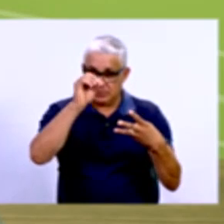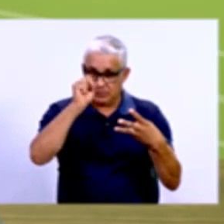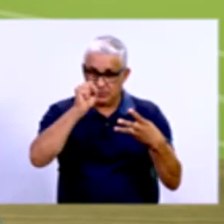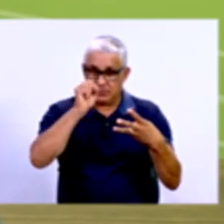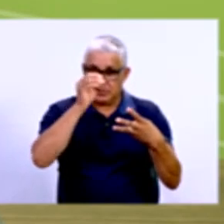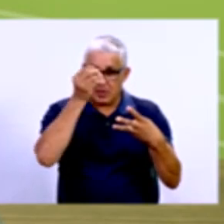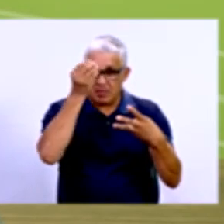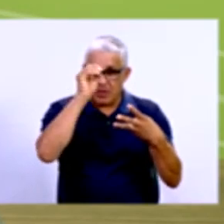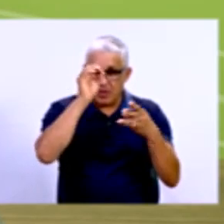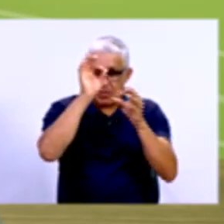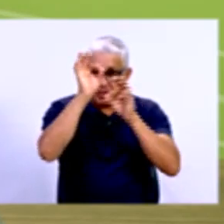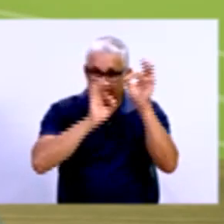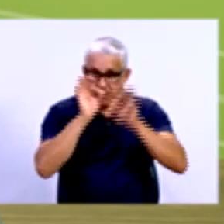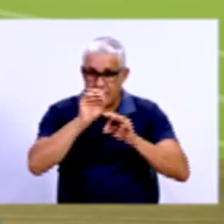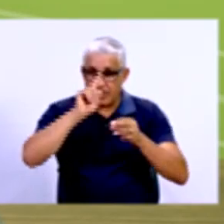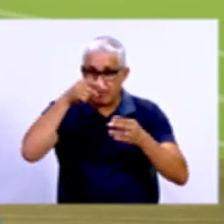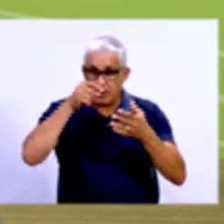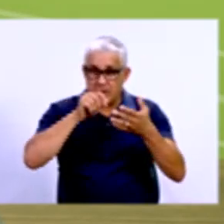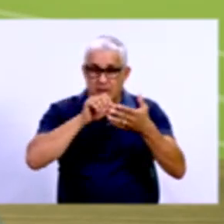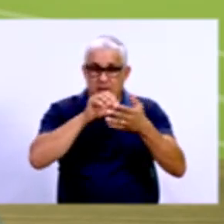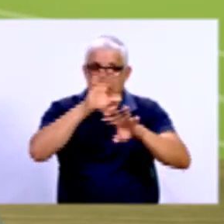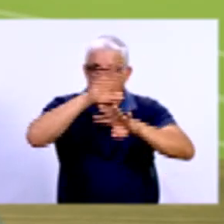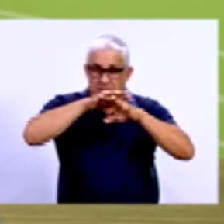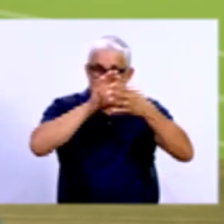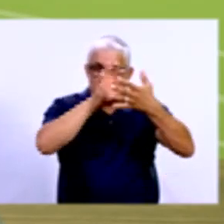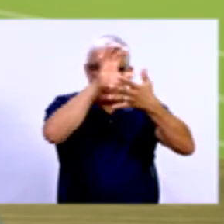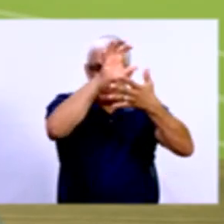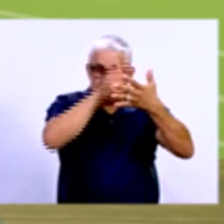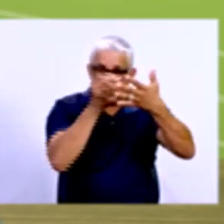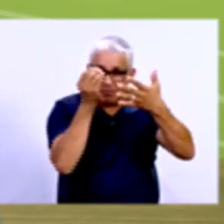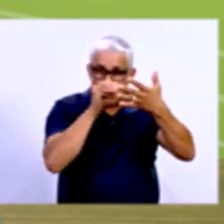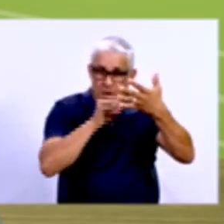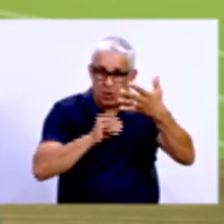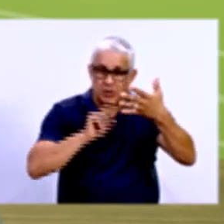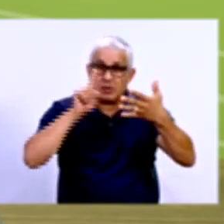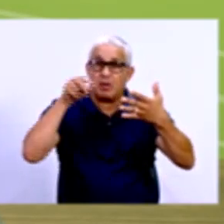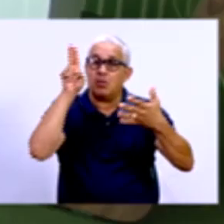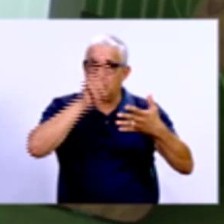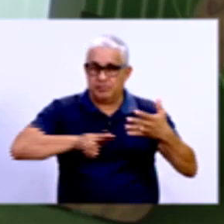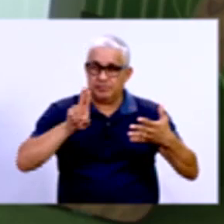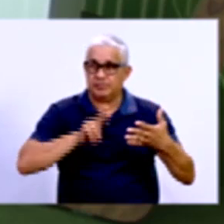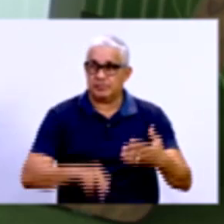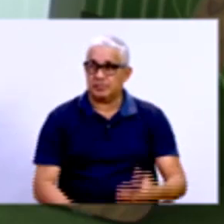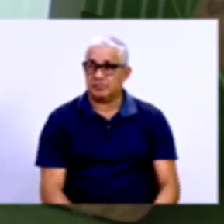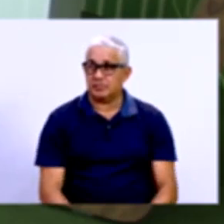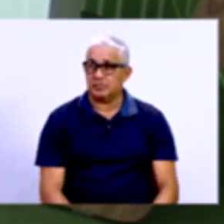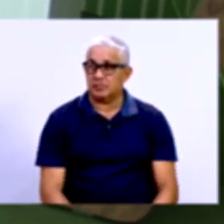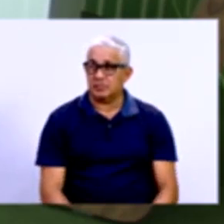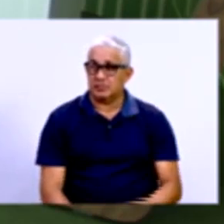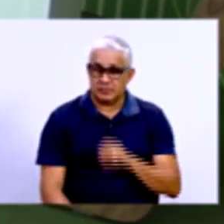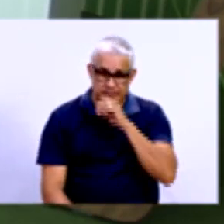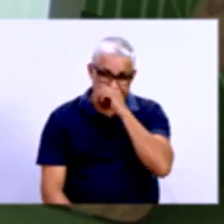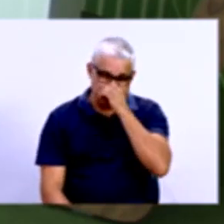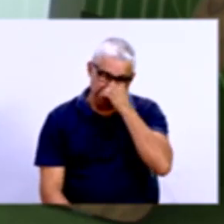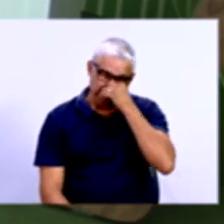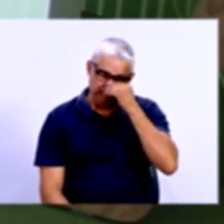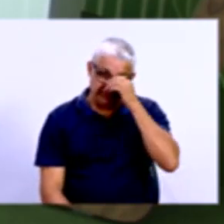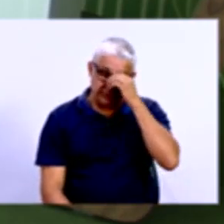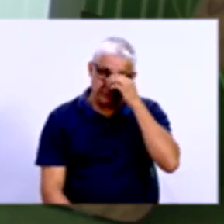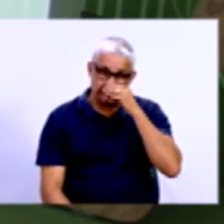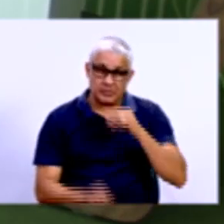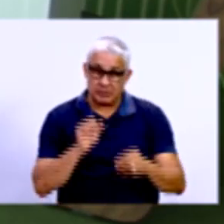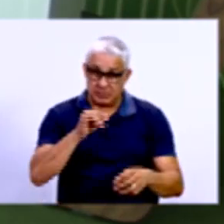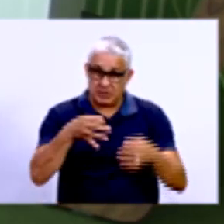tá? Depois você preenche a tabela direitinho, para depois você utilizar ela. Exatamente. Porque se você faz dessa forma, a tendência